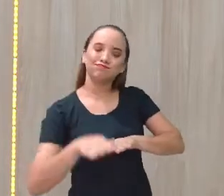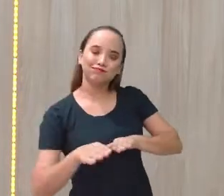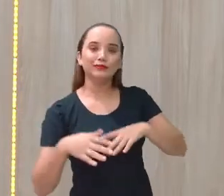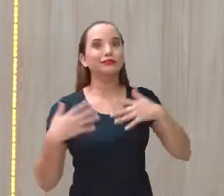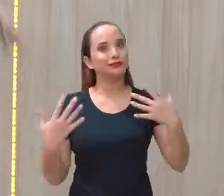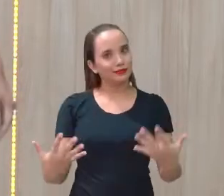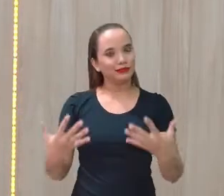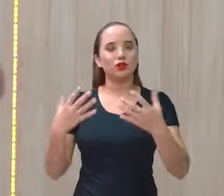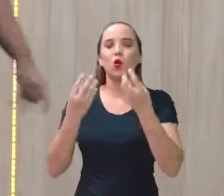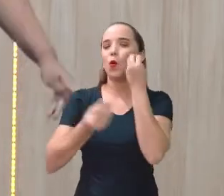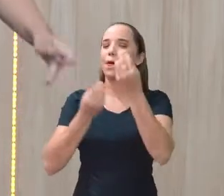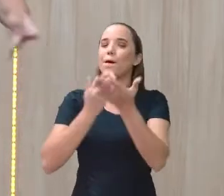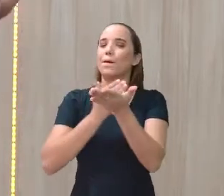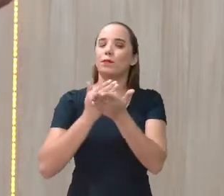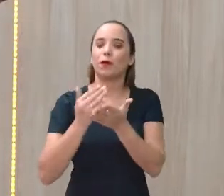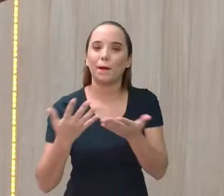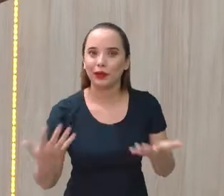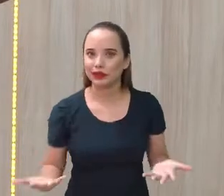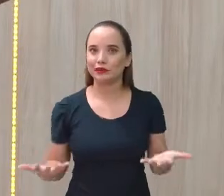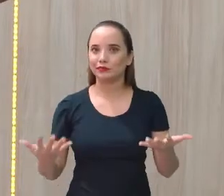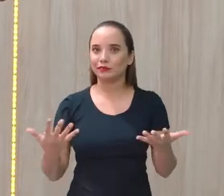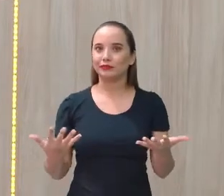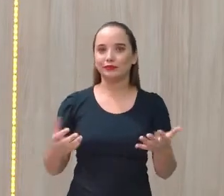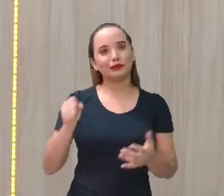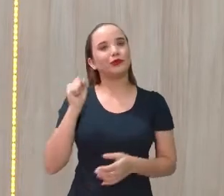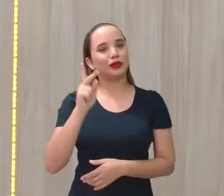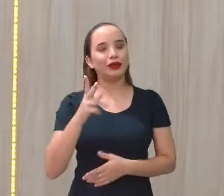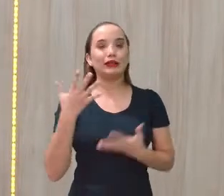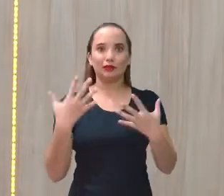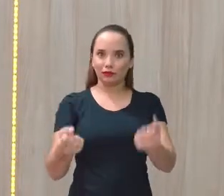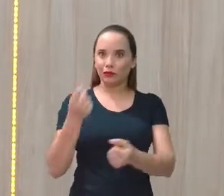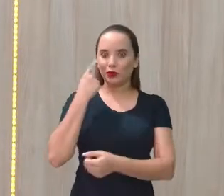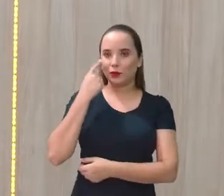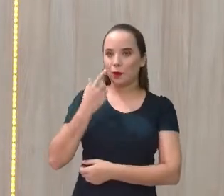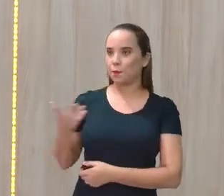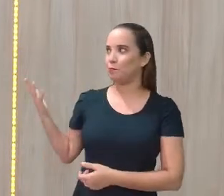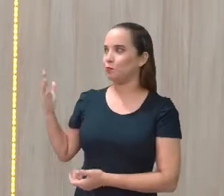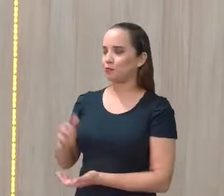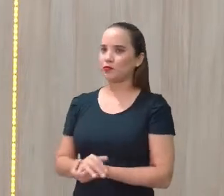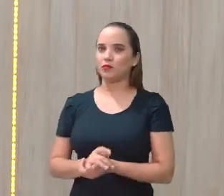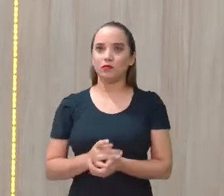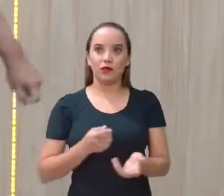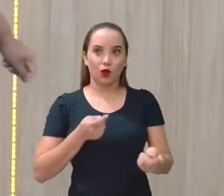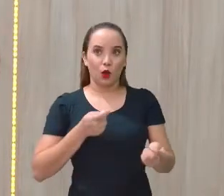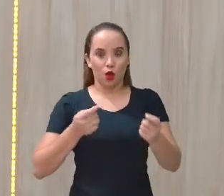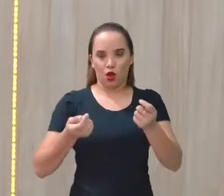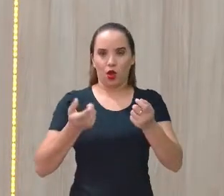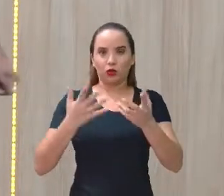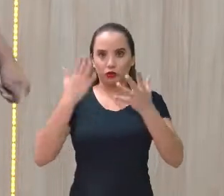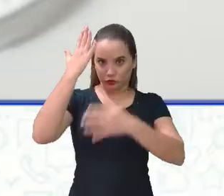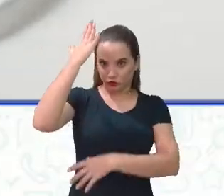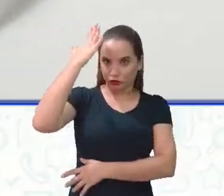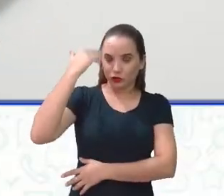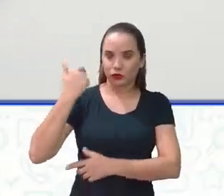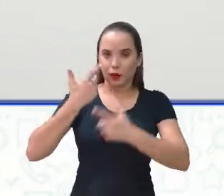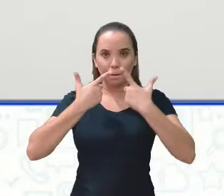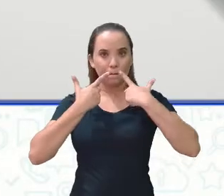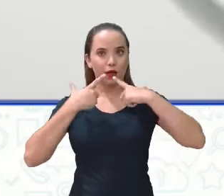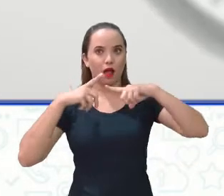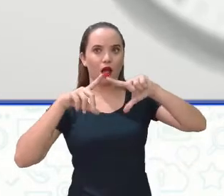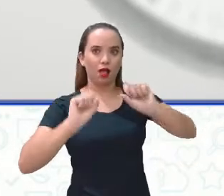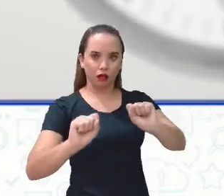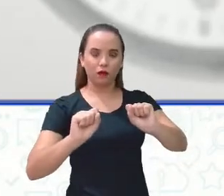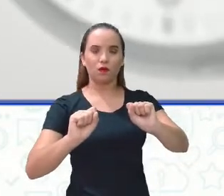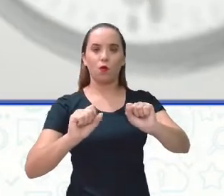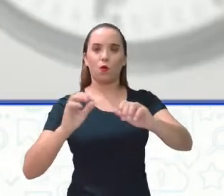Então, por onde a gente começa? Verdade? Então, bora lá. O domínio da linguagem, outra afirmação, foco aí. O domínio